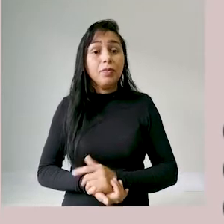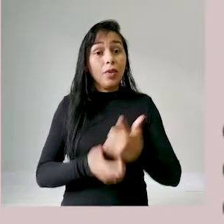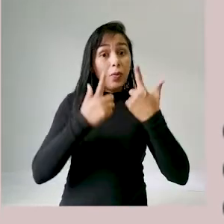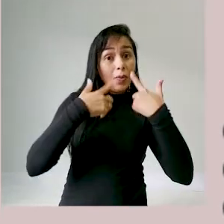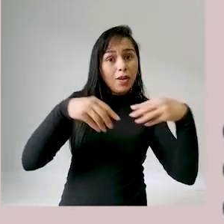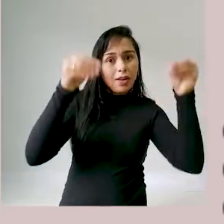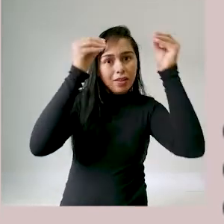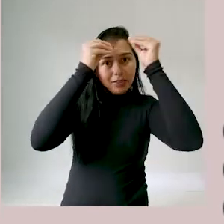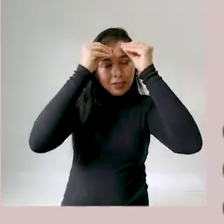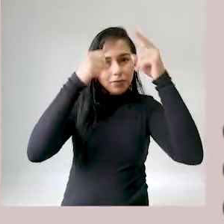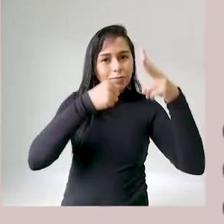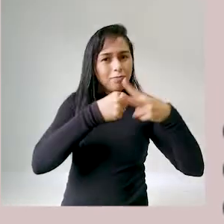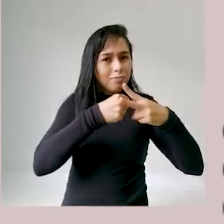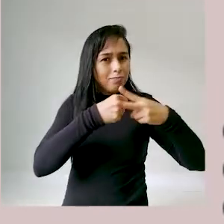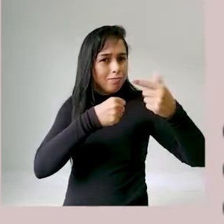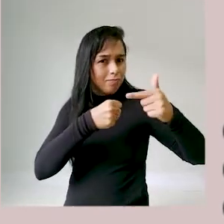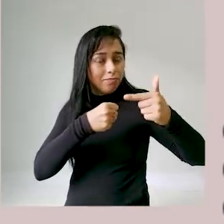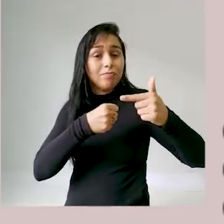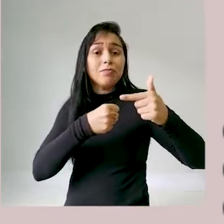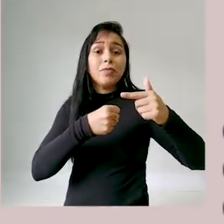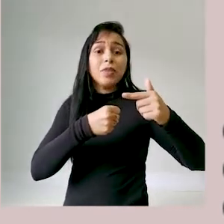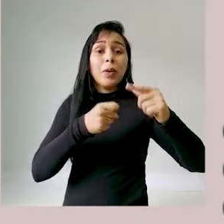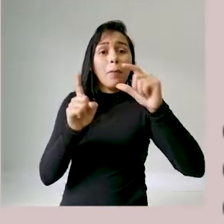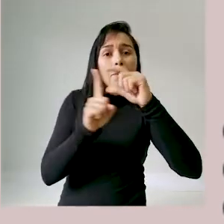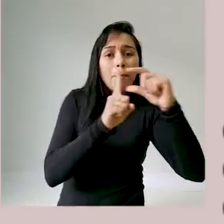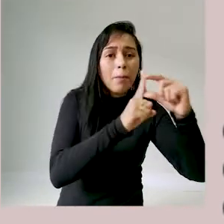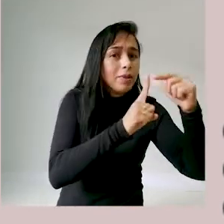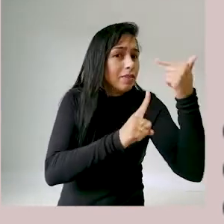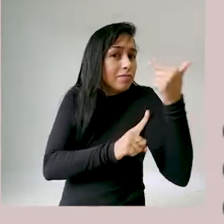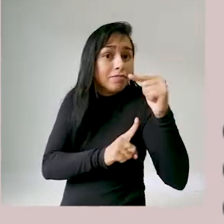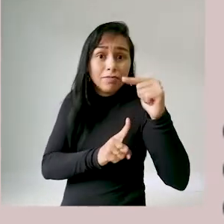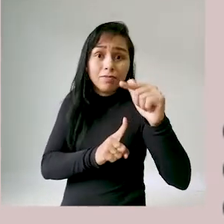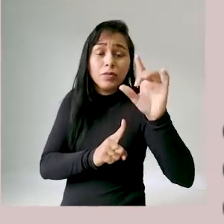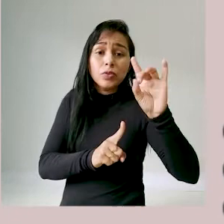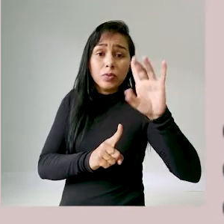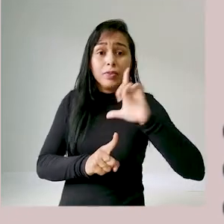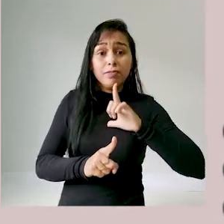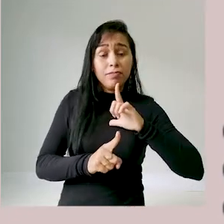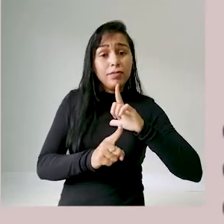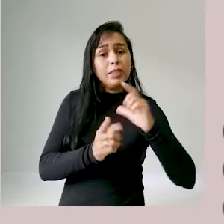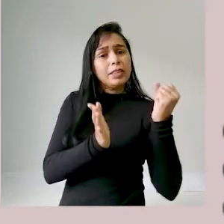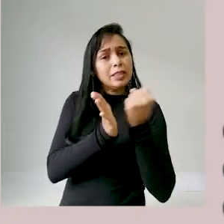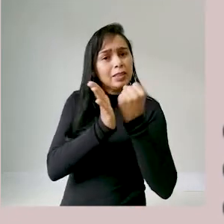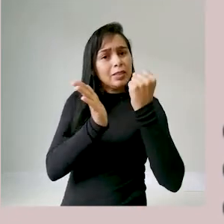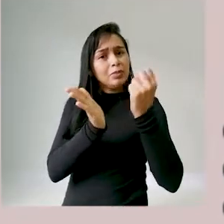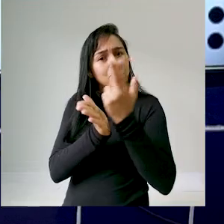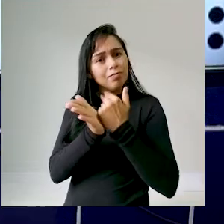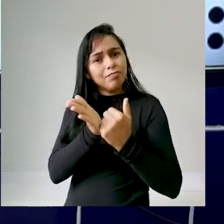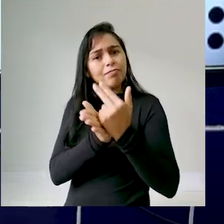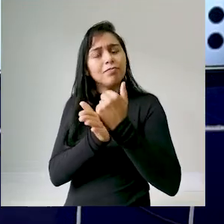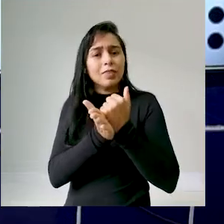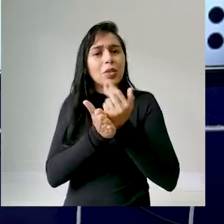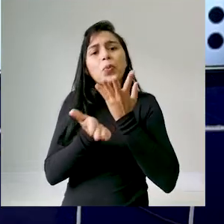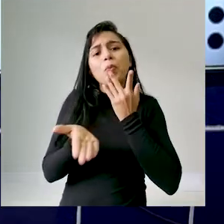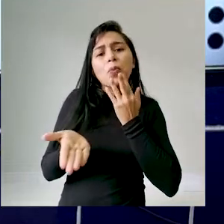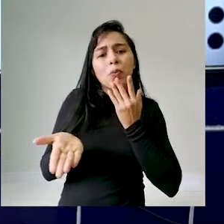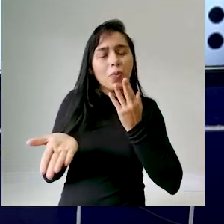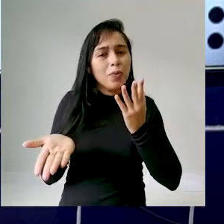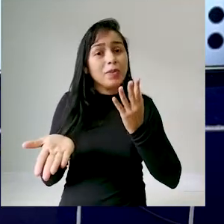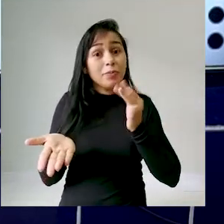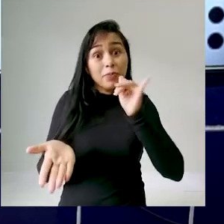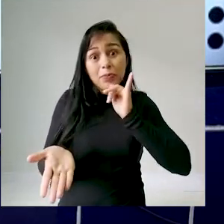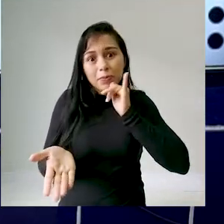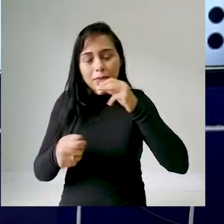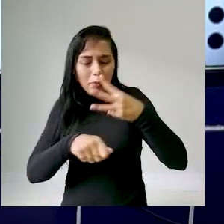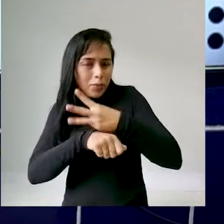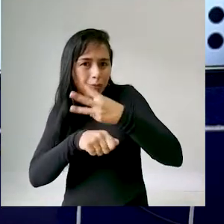utilizamos símbolos, cores, gestos, sons, tudo menos palavras. Então, quando você está conversando ali no WhatsApp e